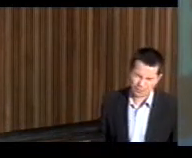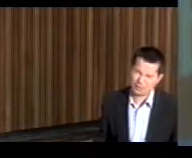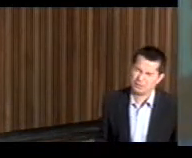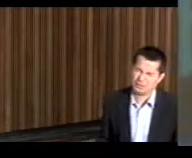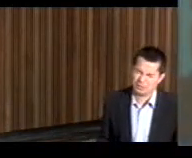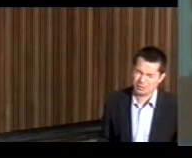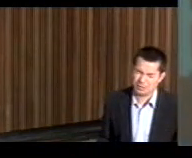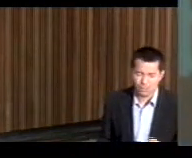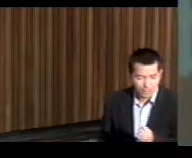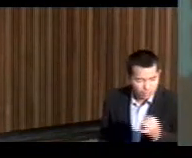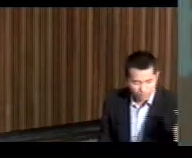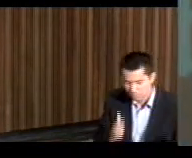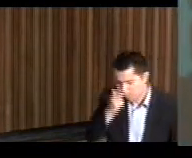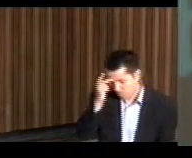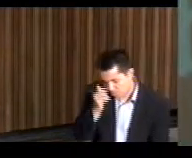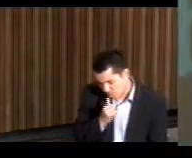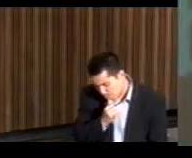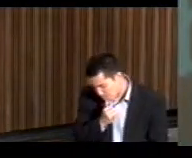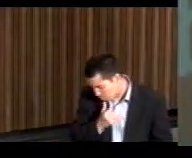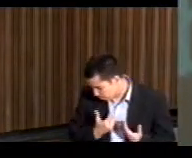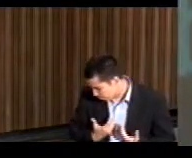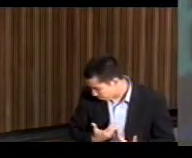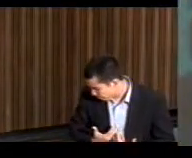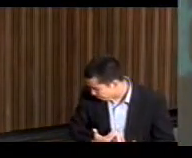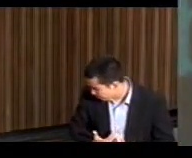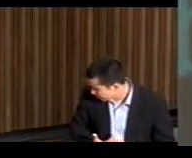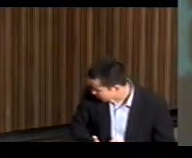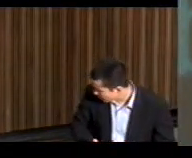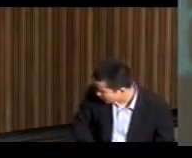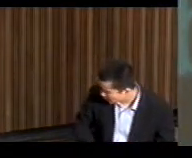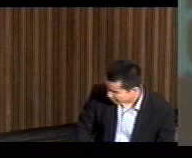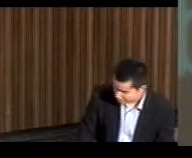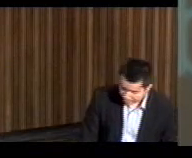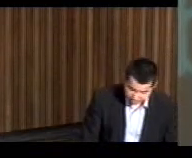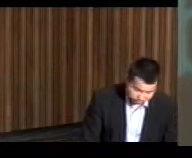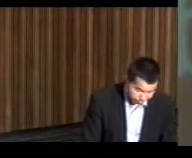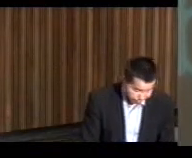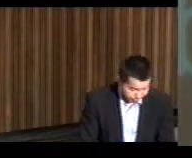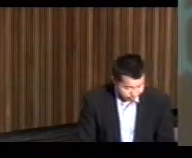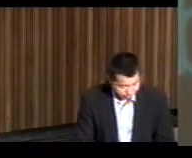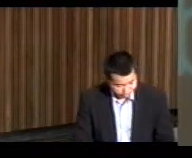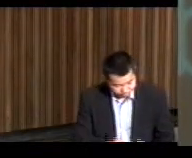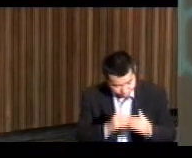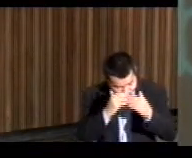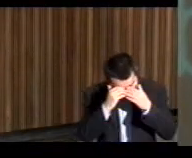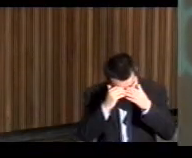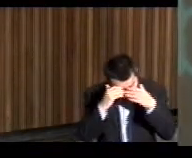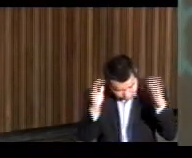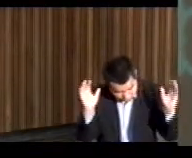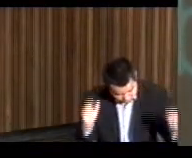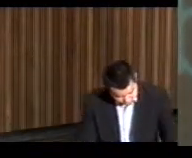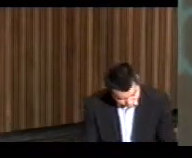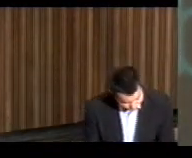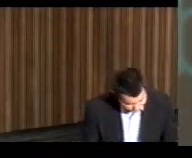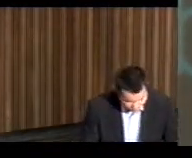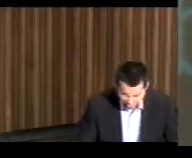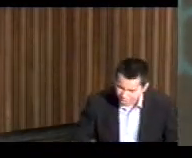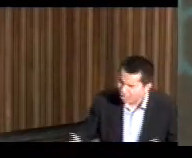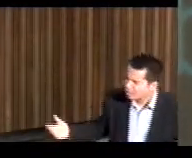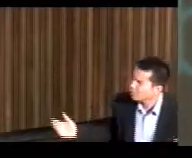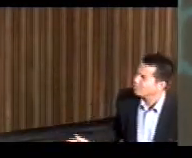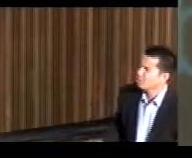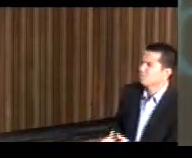Alguns estão desanimados, estão cansados. Mas agora, Senhor, que Tu falastes a